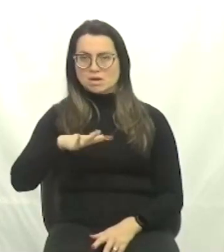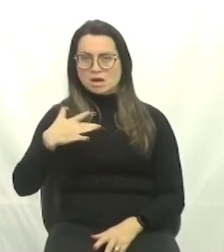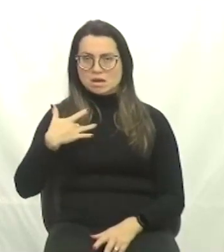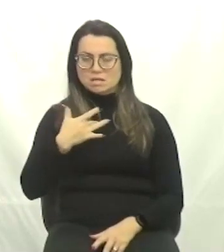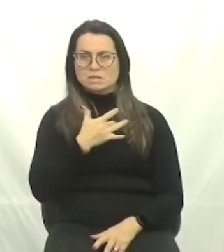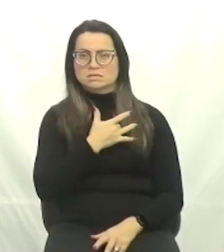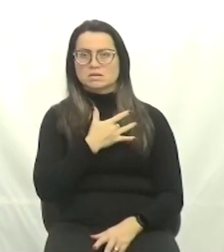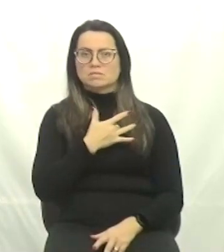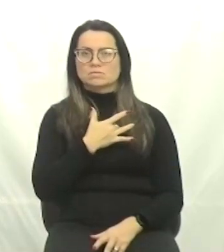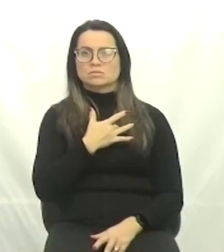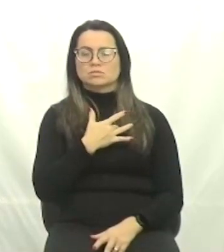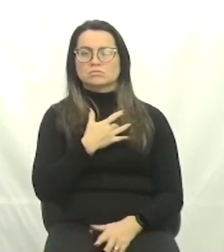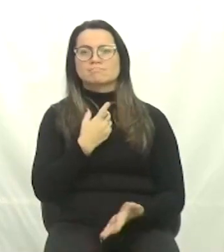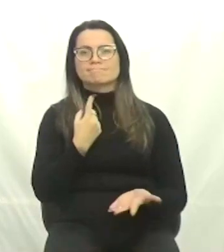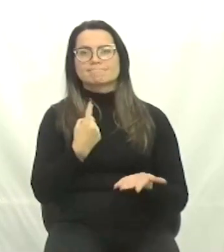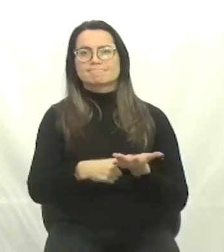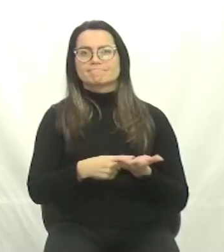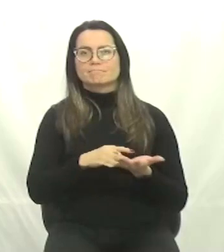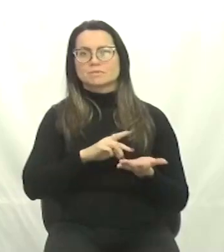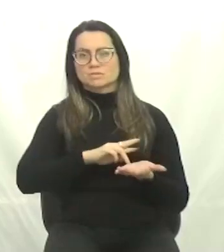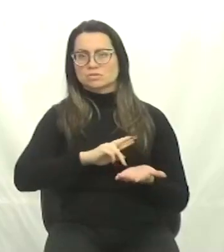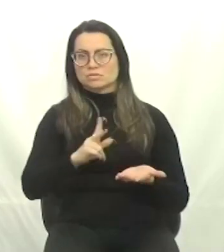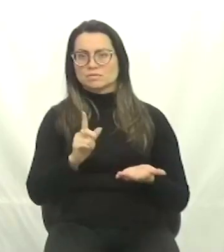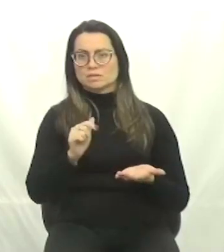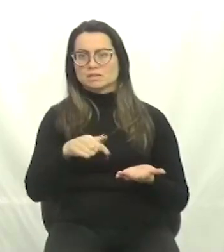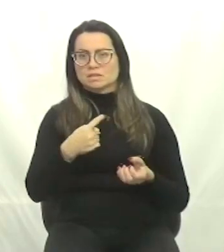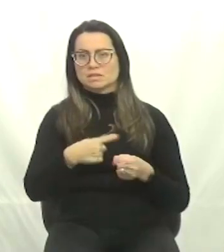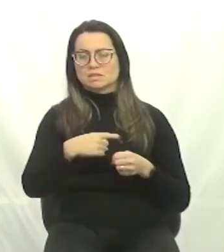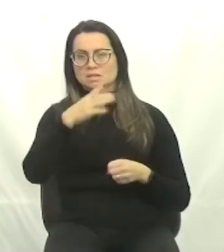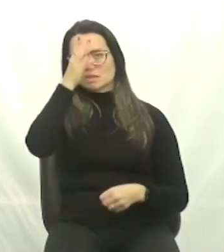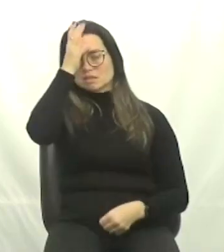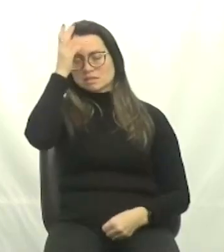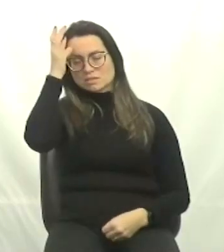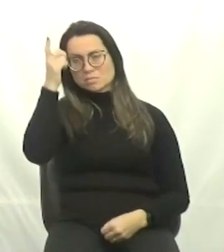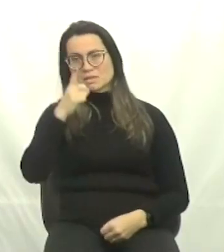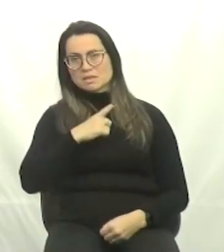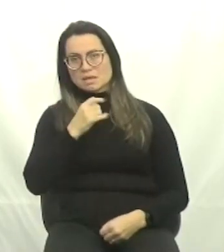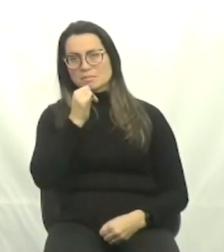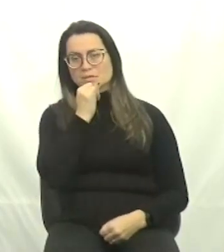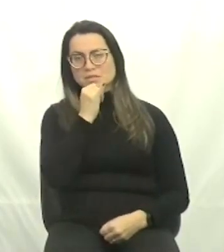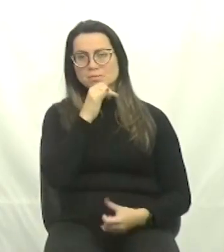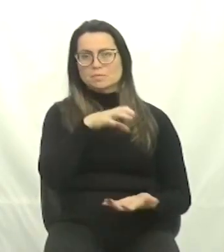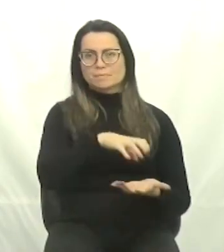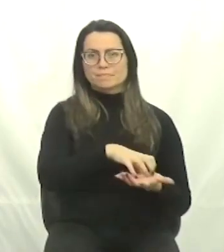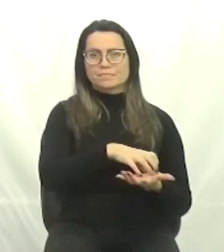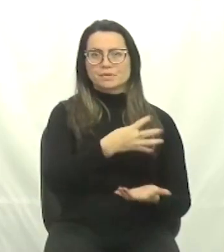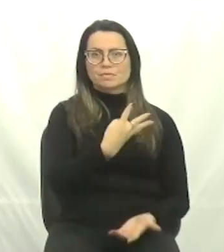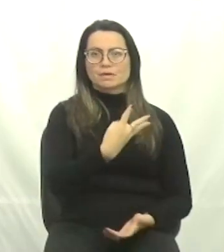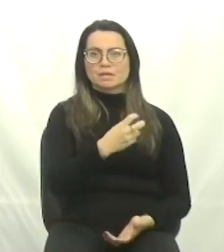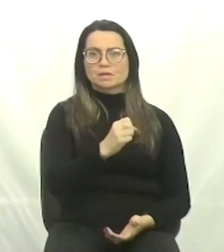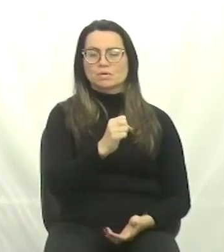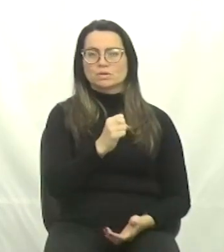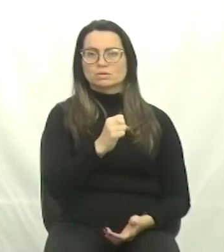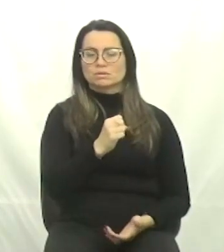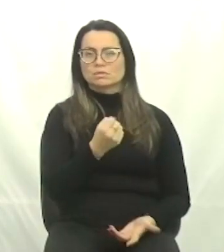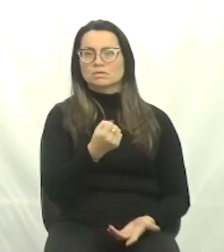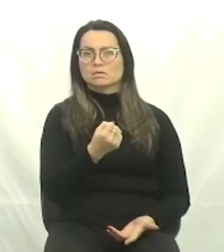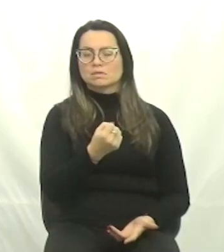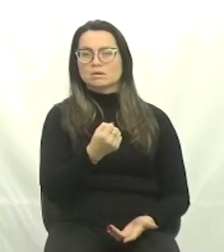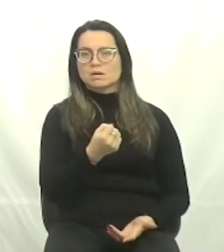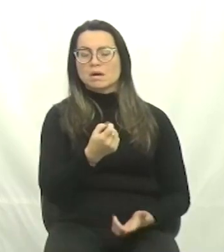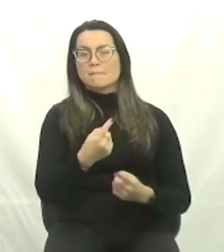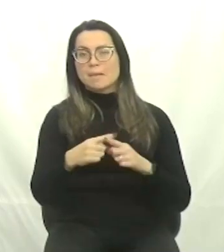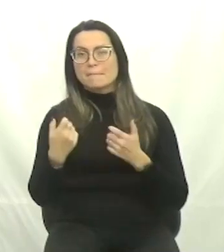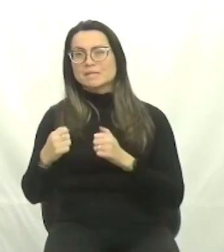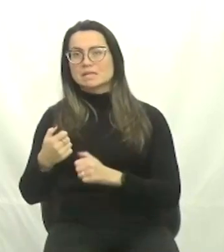confirmar essa diferença que Criciúma tem, né, entre 48 unidades de saúde, podendo ter 110. Podendo ter